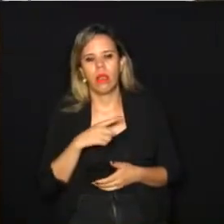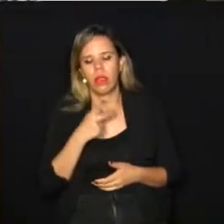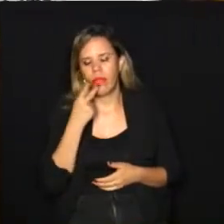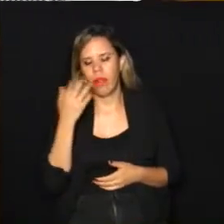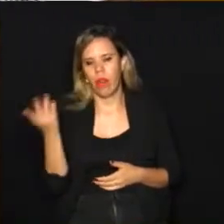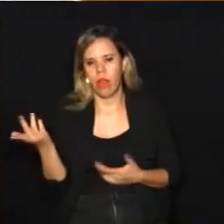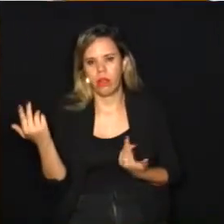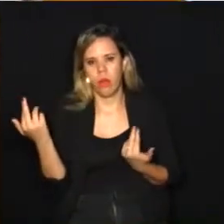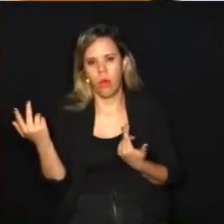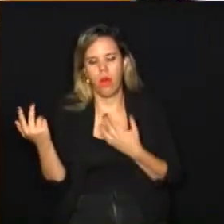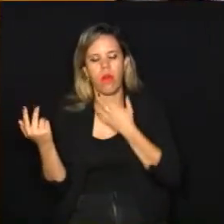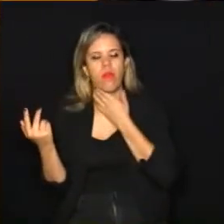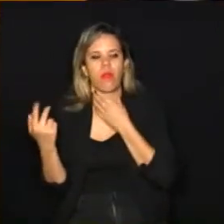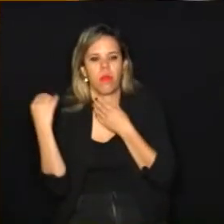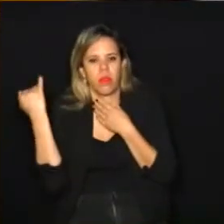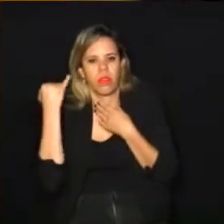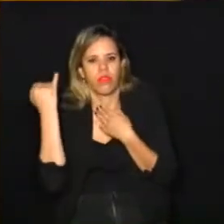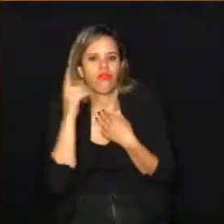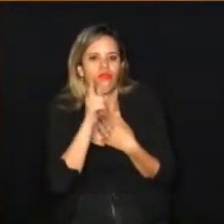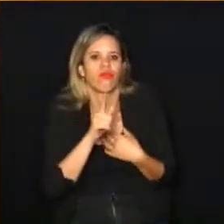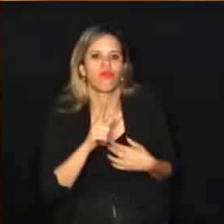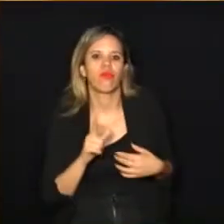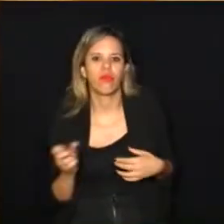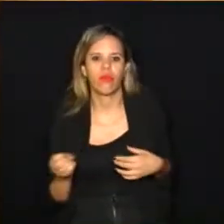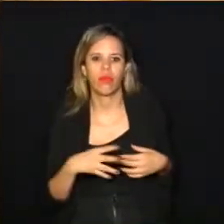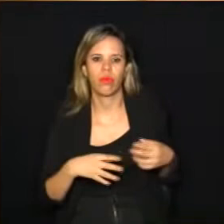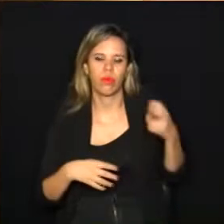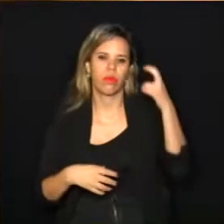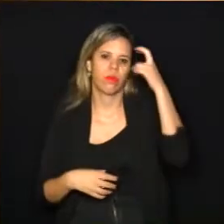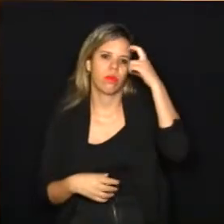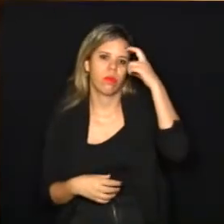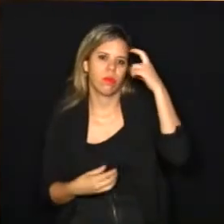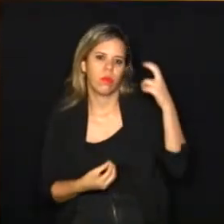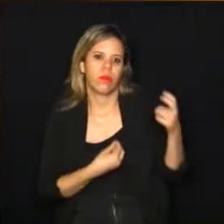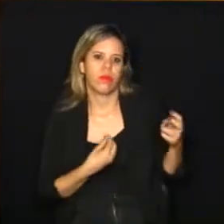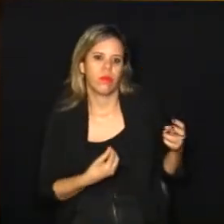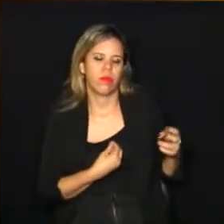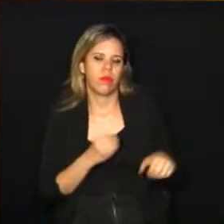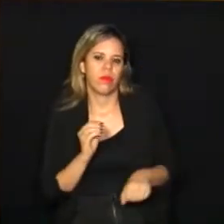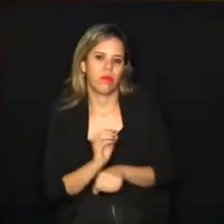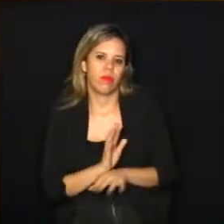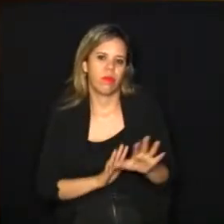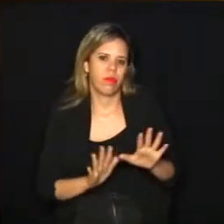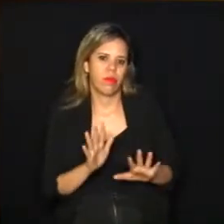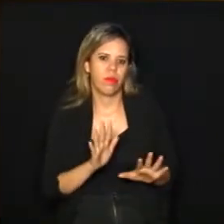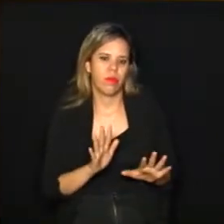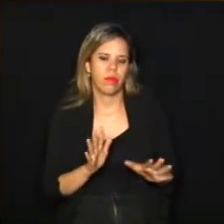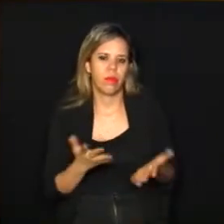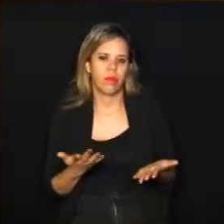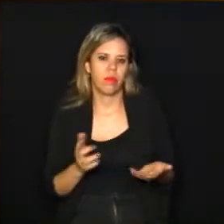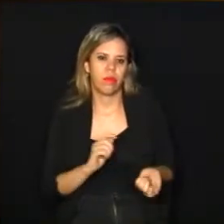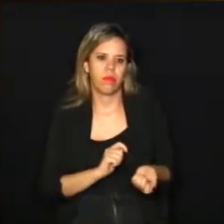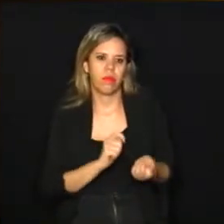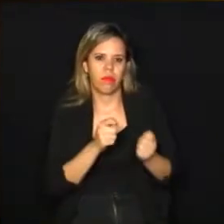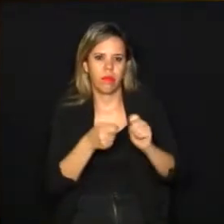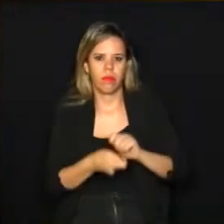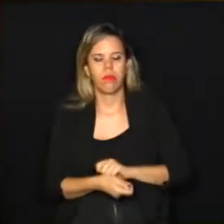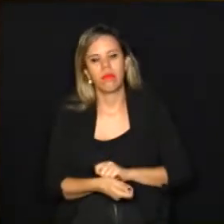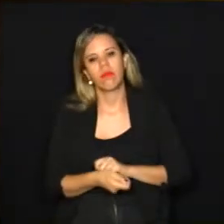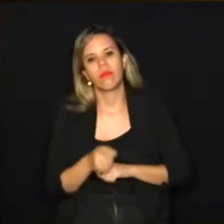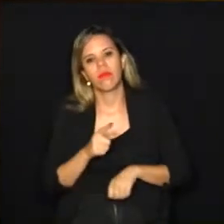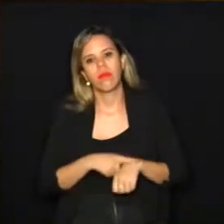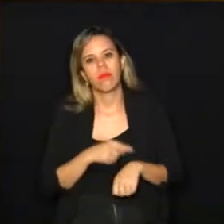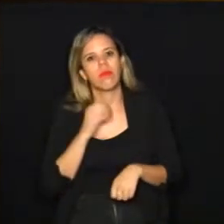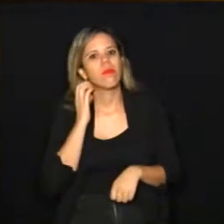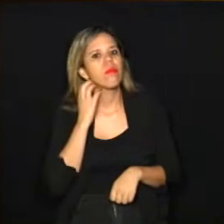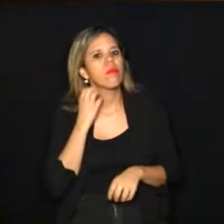que é importante que a gente adquira novos hábitos de vida e novos cuidados de vida. É uma adaptação a esse momento. E